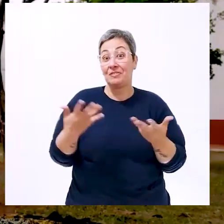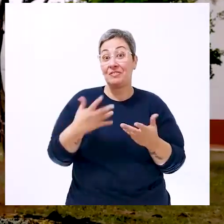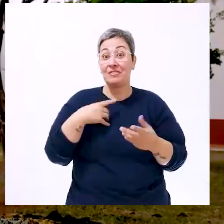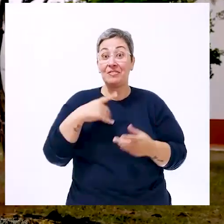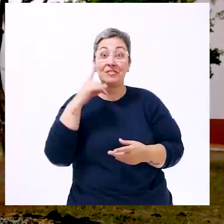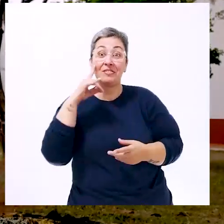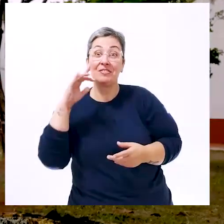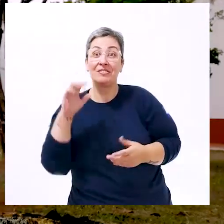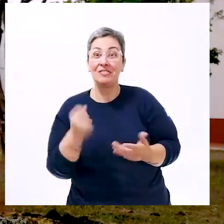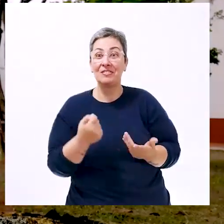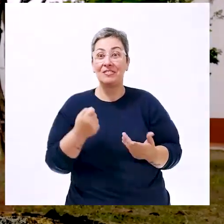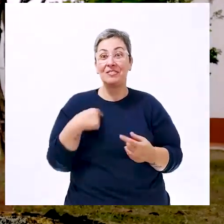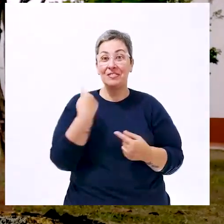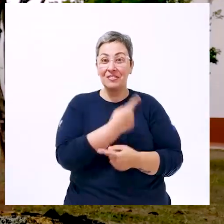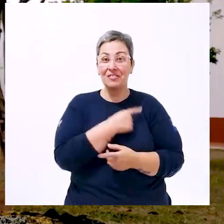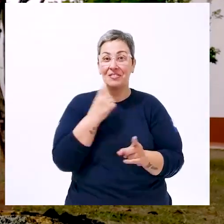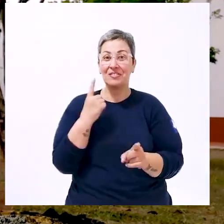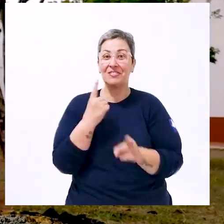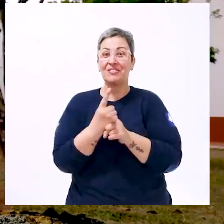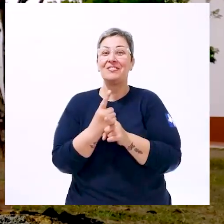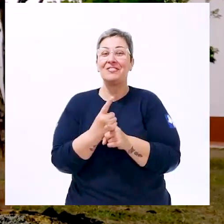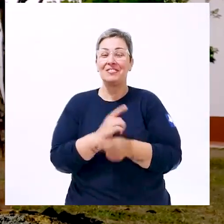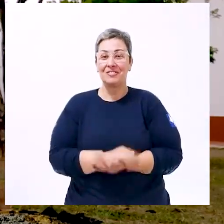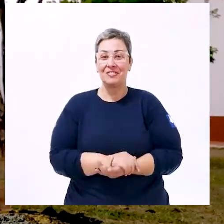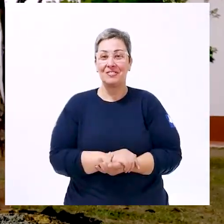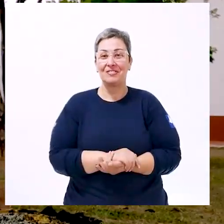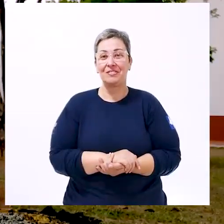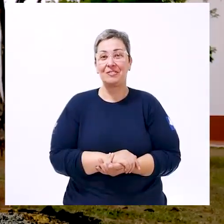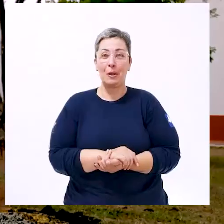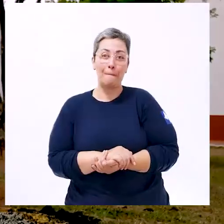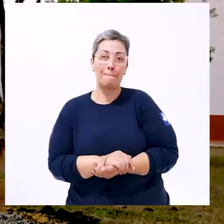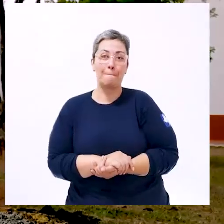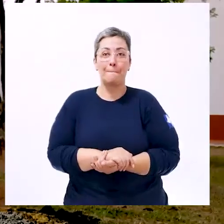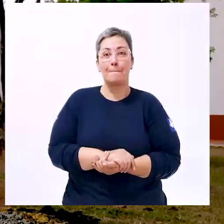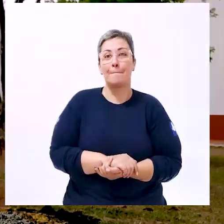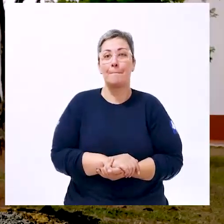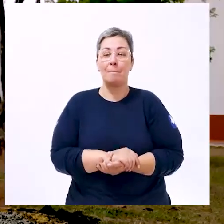cantar, porque hoje é dia do nosso encontro!